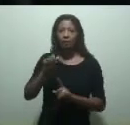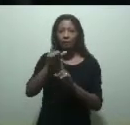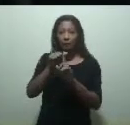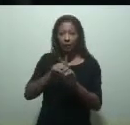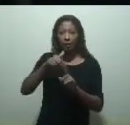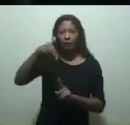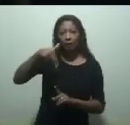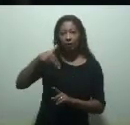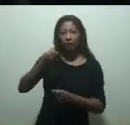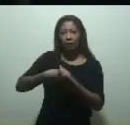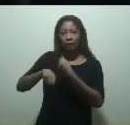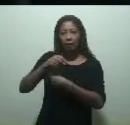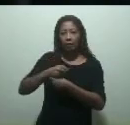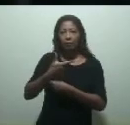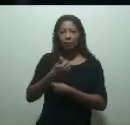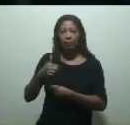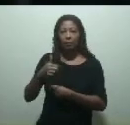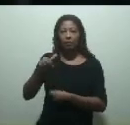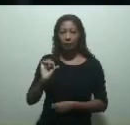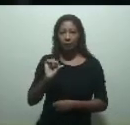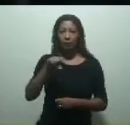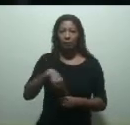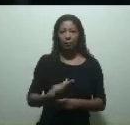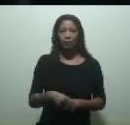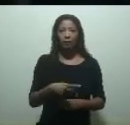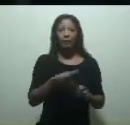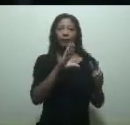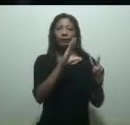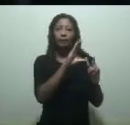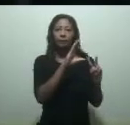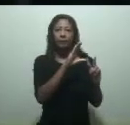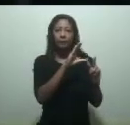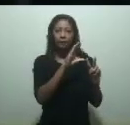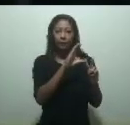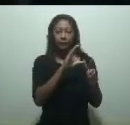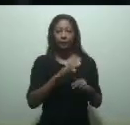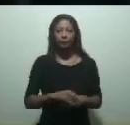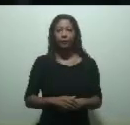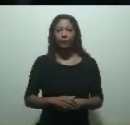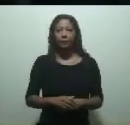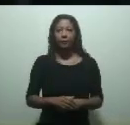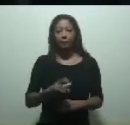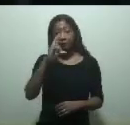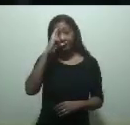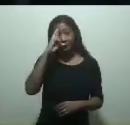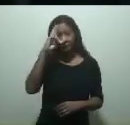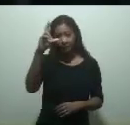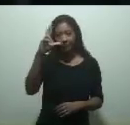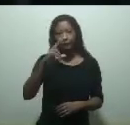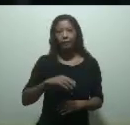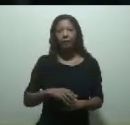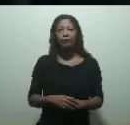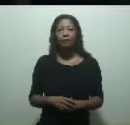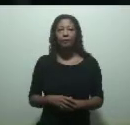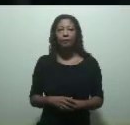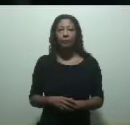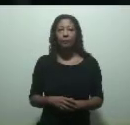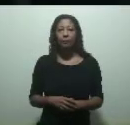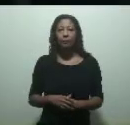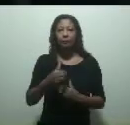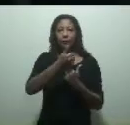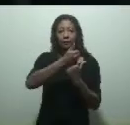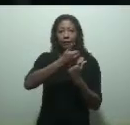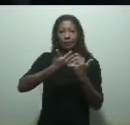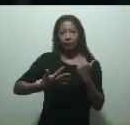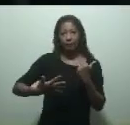de 2019, da Câmara Municipal de Parnamirim, e da outras providências. Autor, Poder Legislativo Municipal,